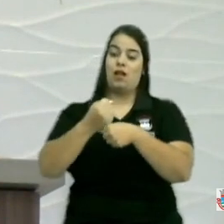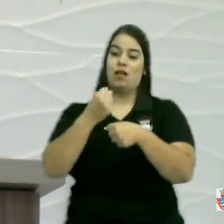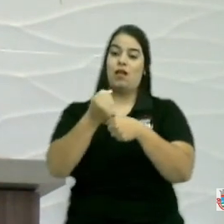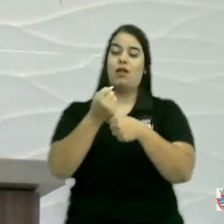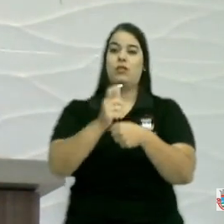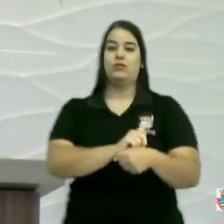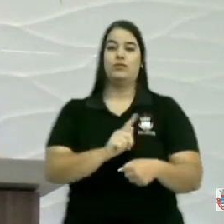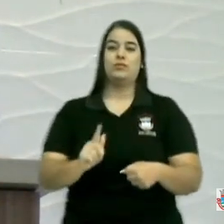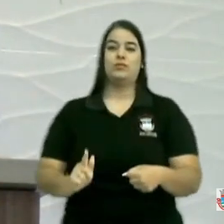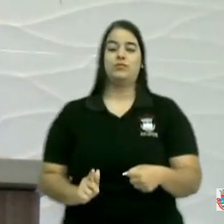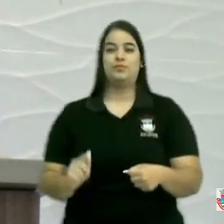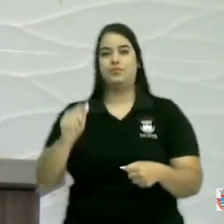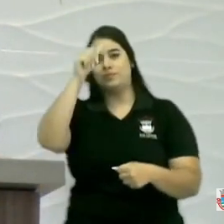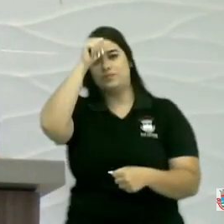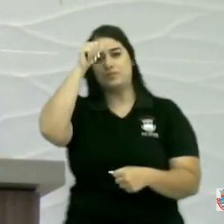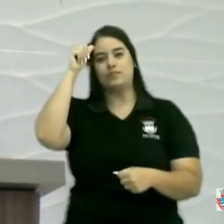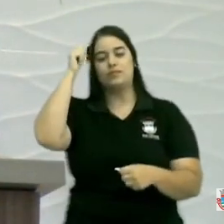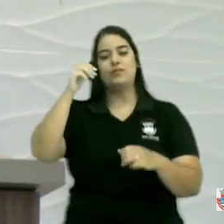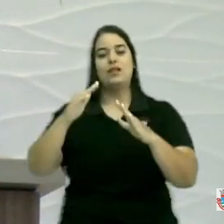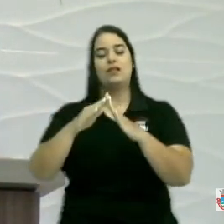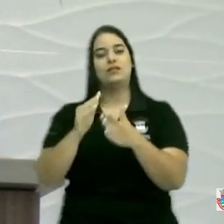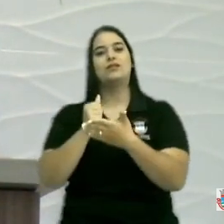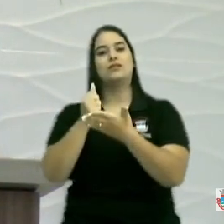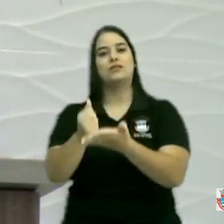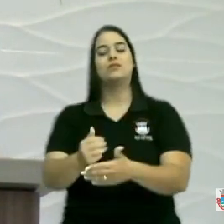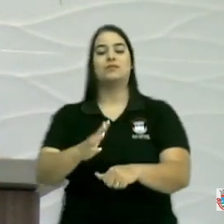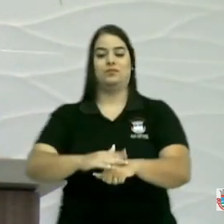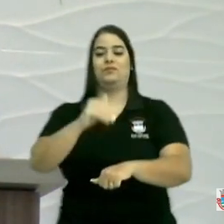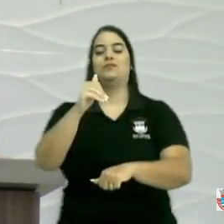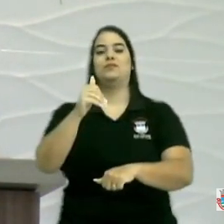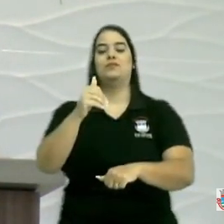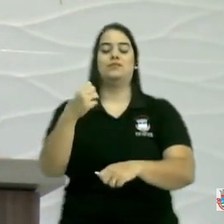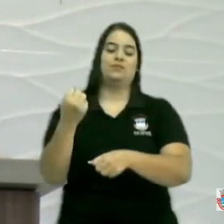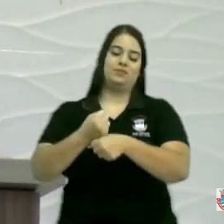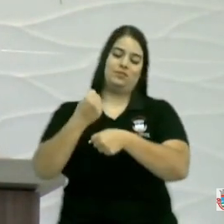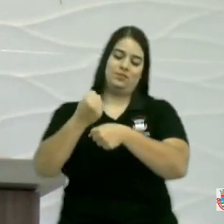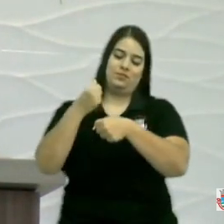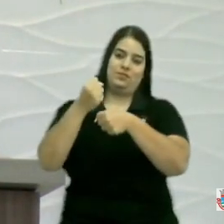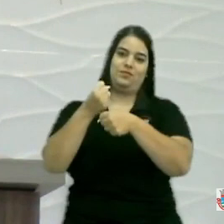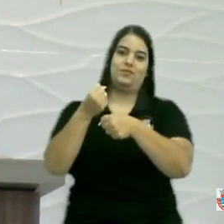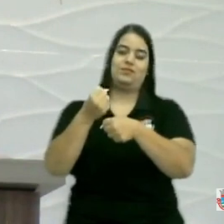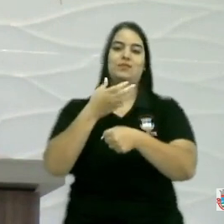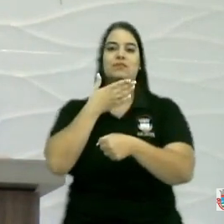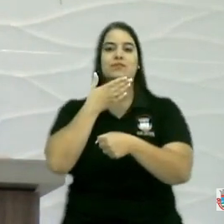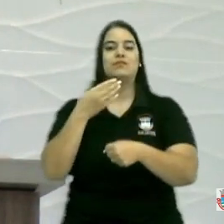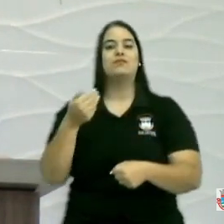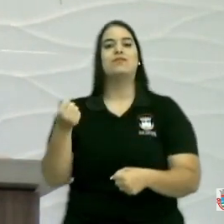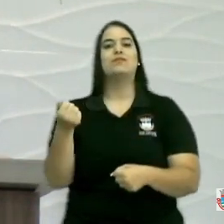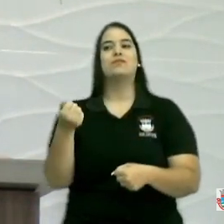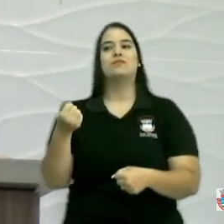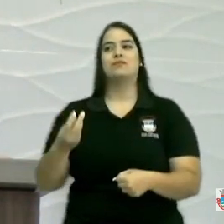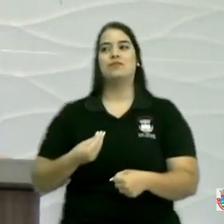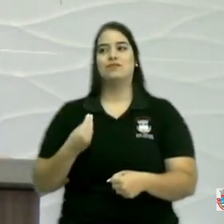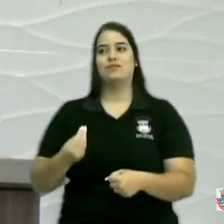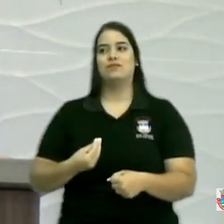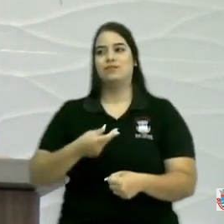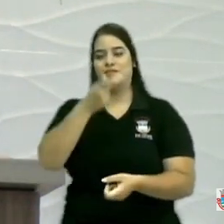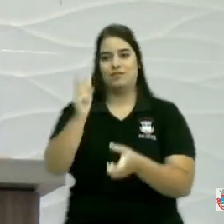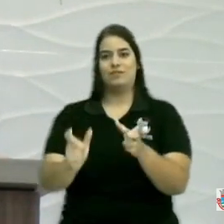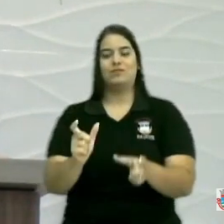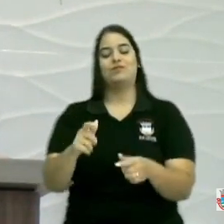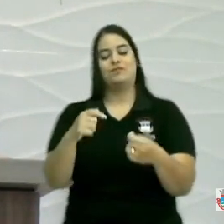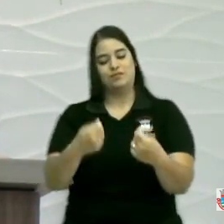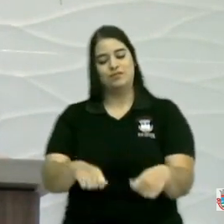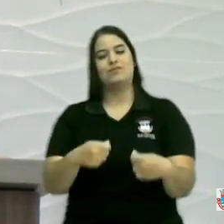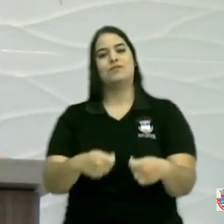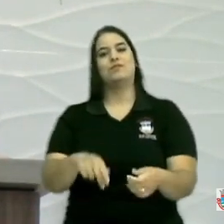a Casa de Apoio em Recife. Essa é mais uma obra para levar, né, qualidade de vida para quem mais precisa. De